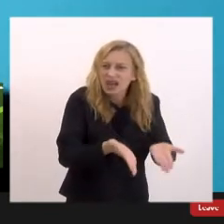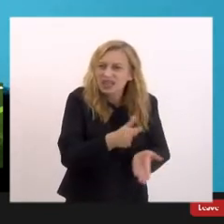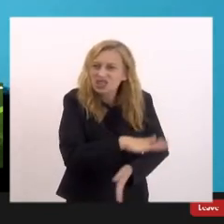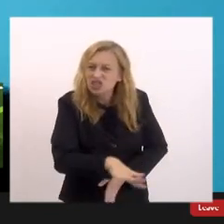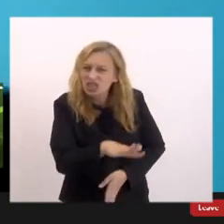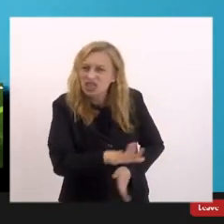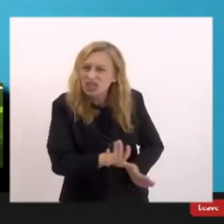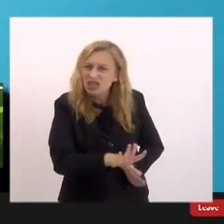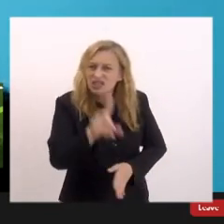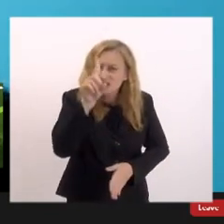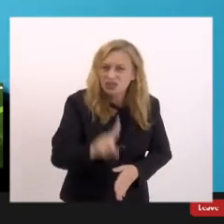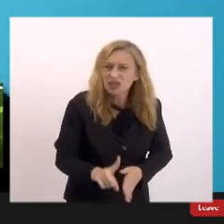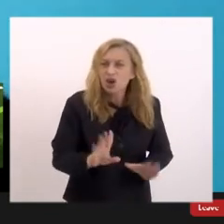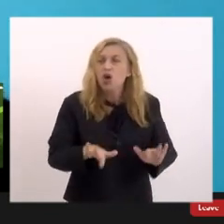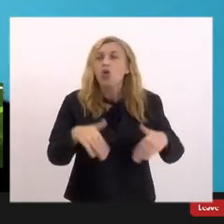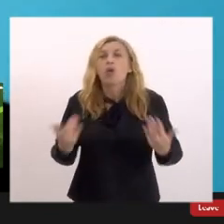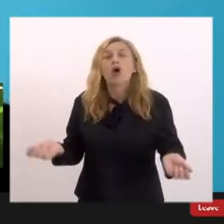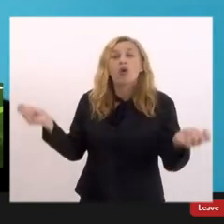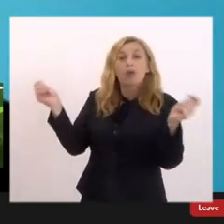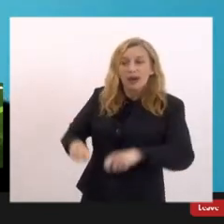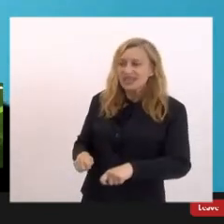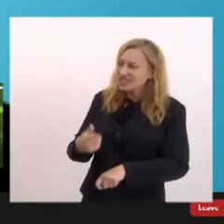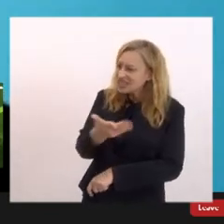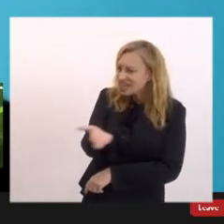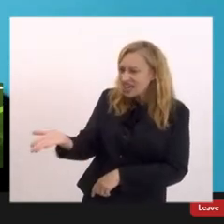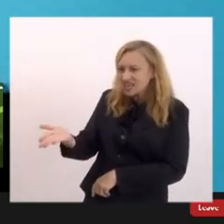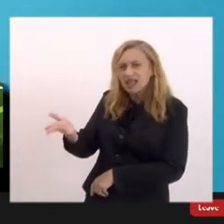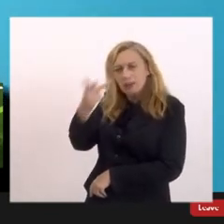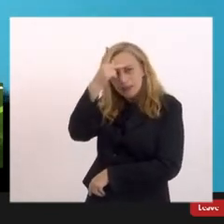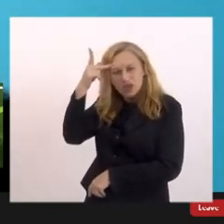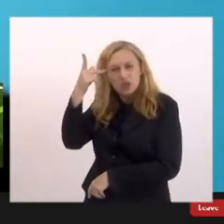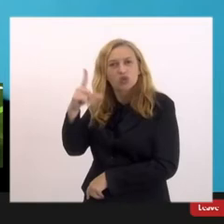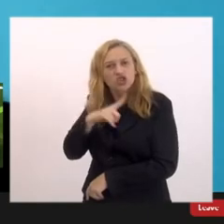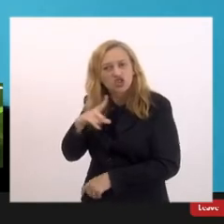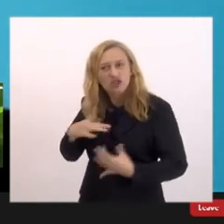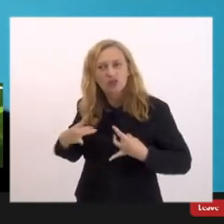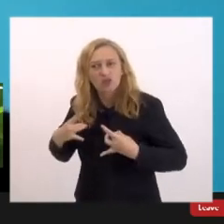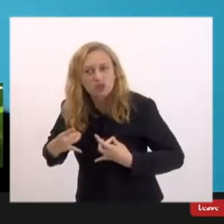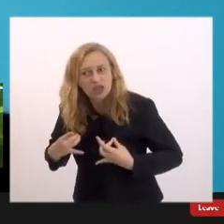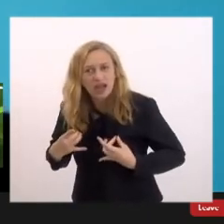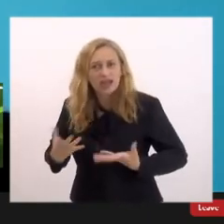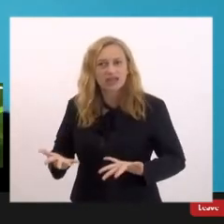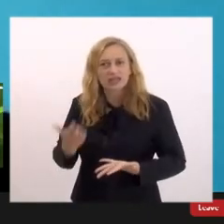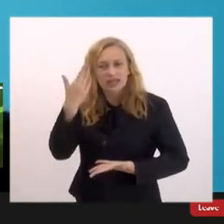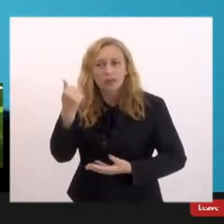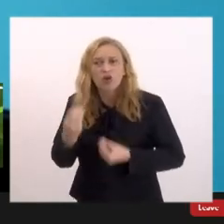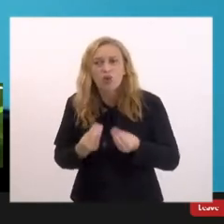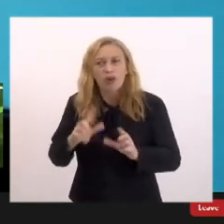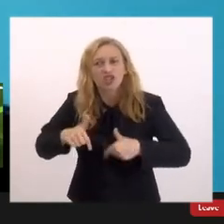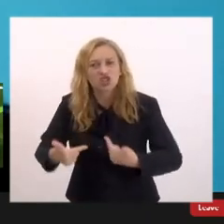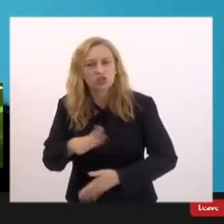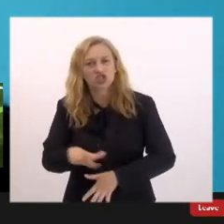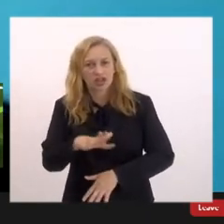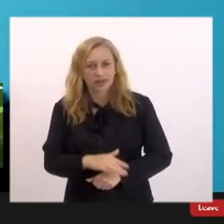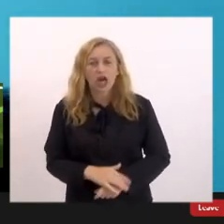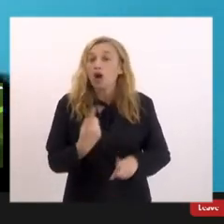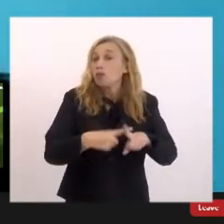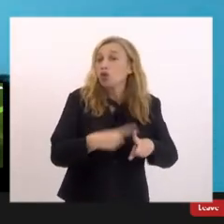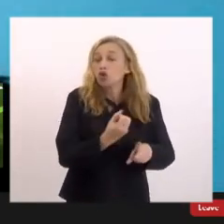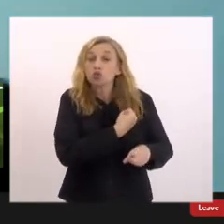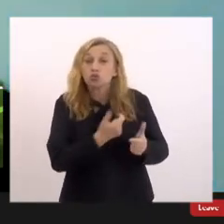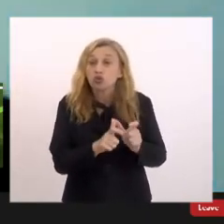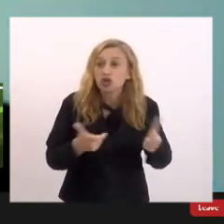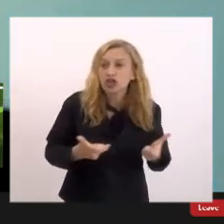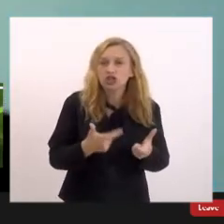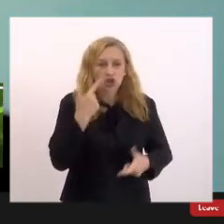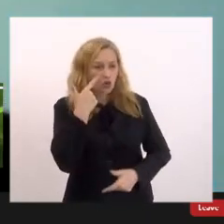a competência que essa criança, que essas pessoas voluntárias têm de lidar com essa criança? Porque a maioria que está